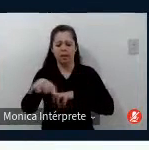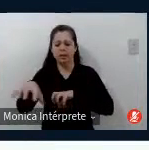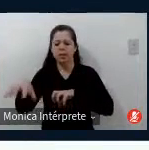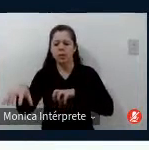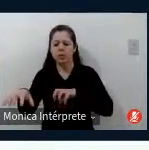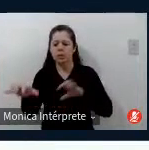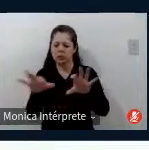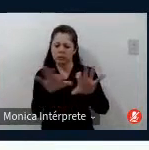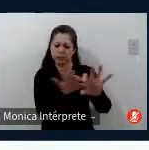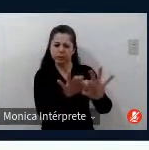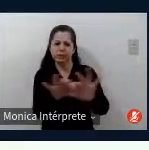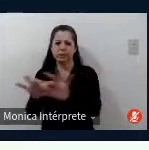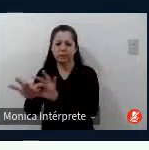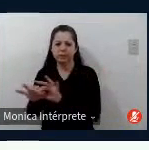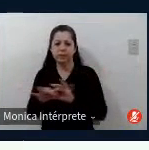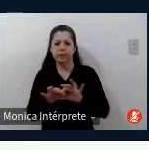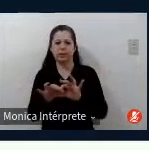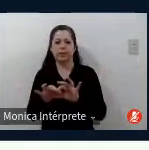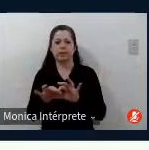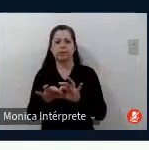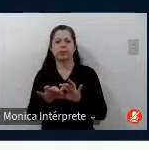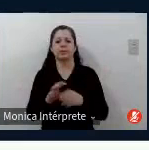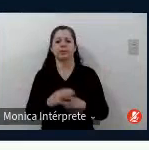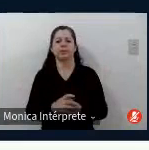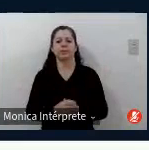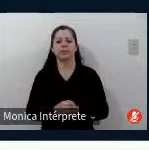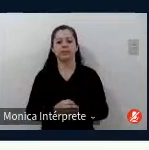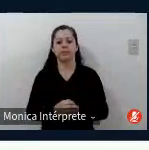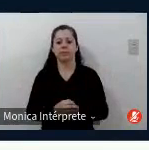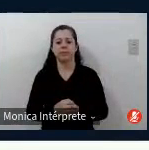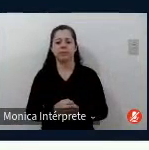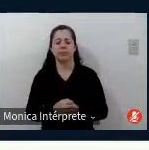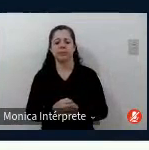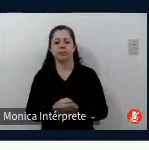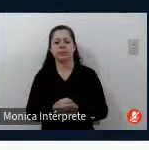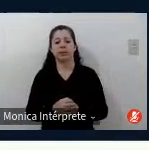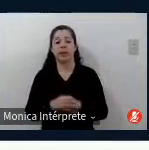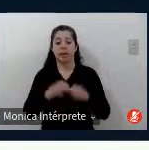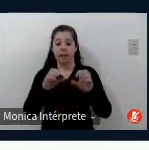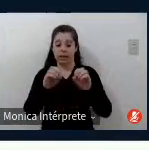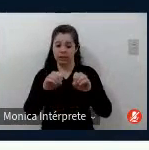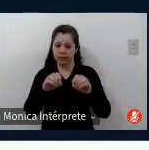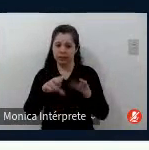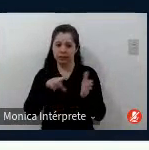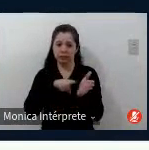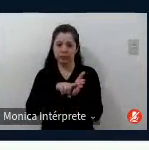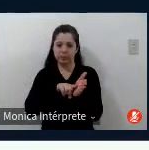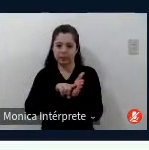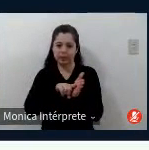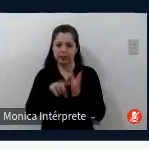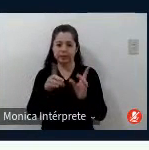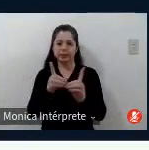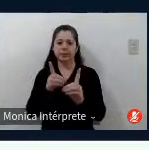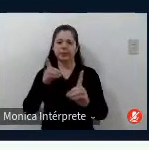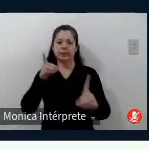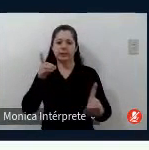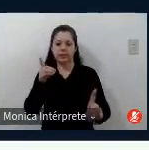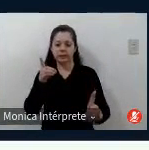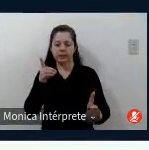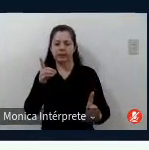da indissociabilidade entre ensino, pesquisa, extensão e inovação. Então, mais adiante eu vou tratar